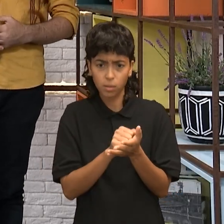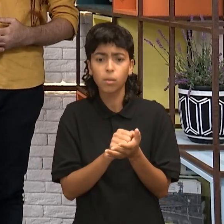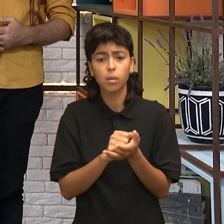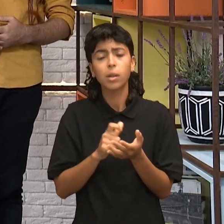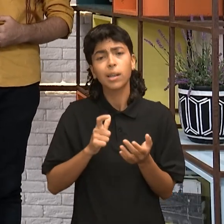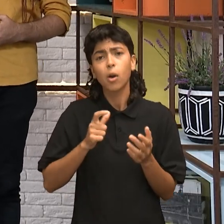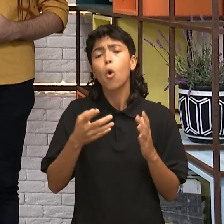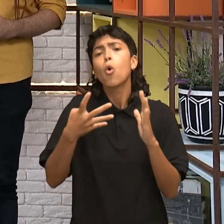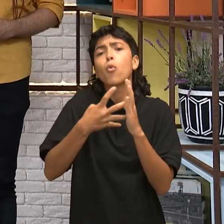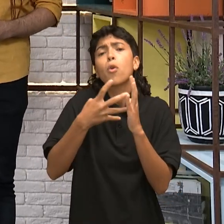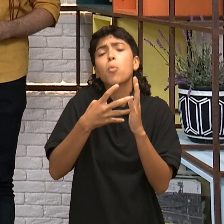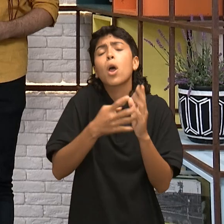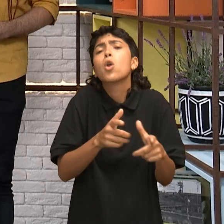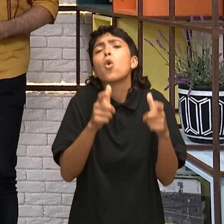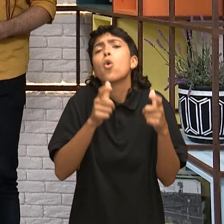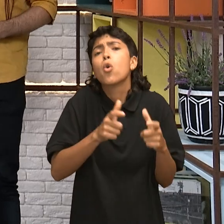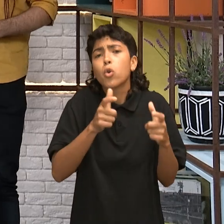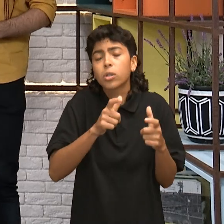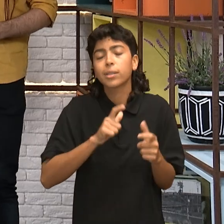lá no site